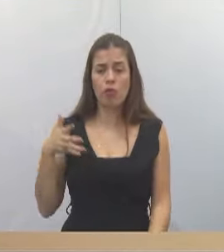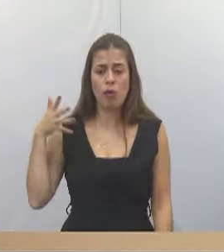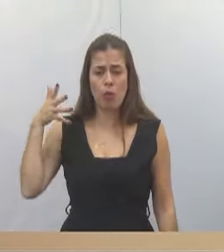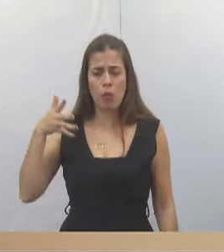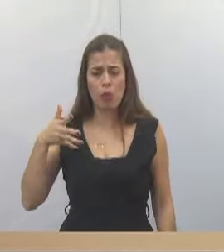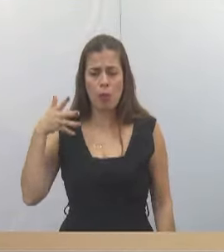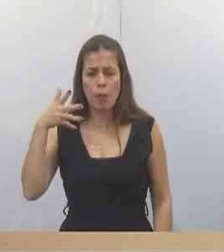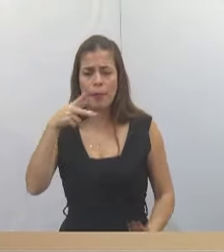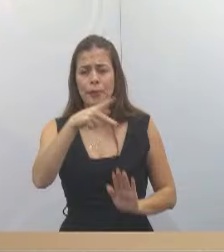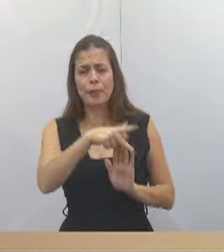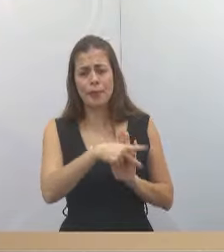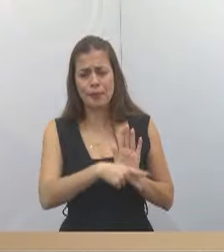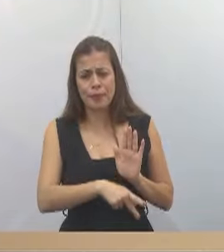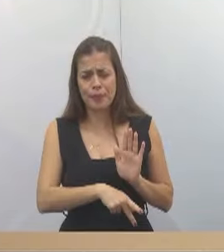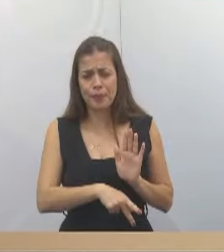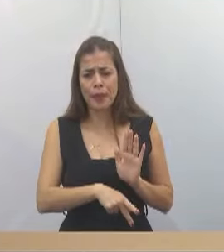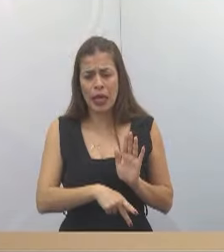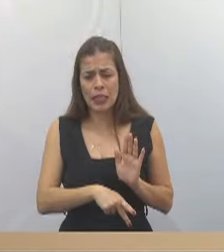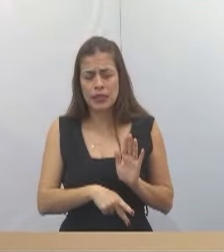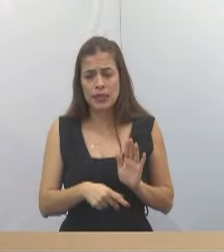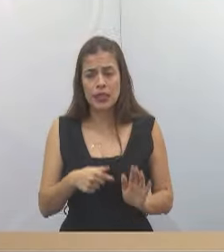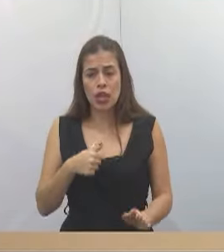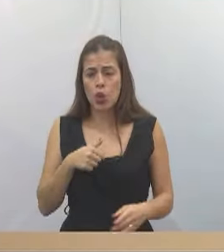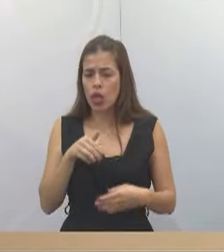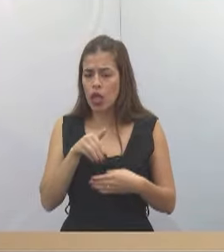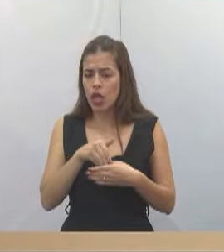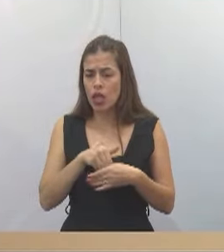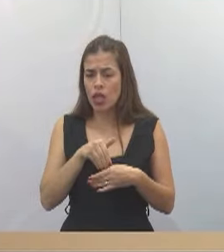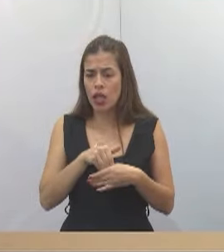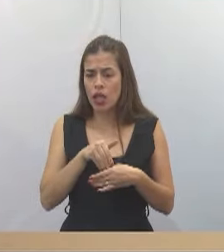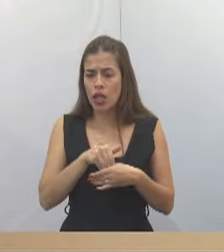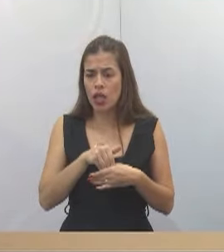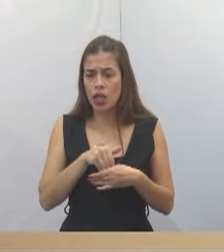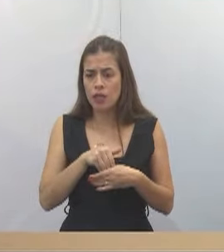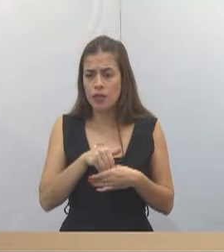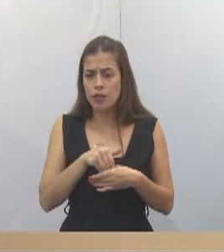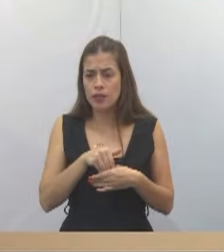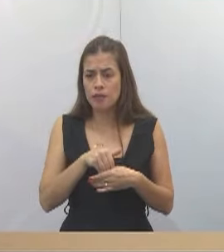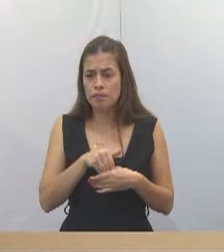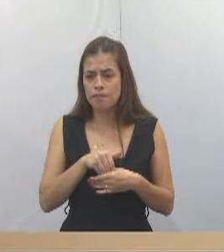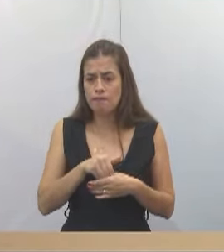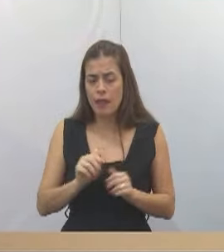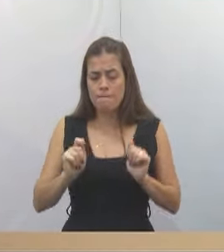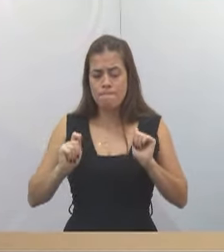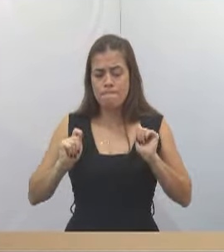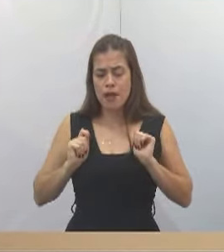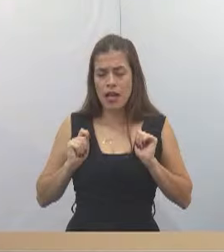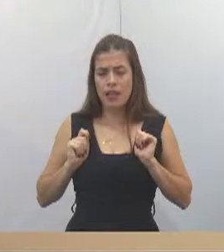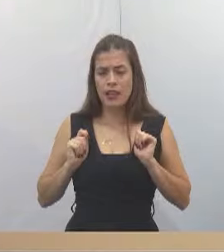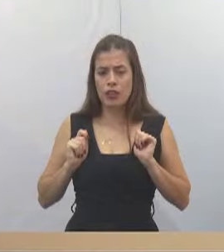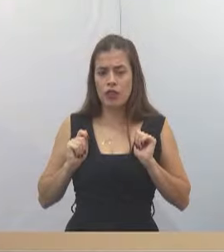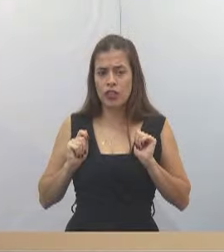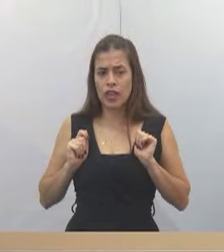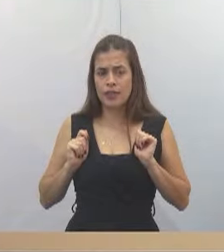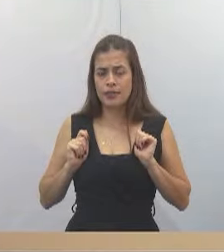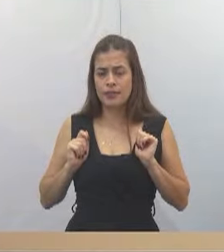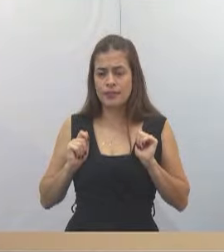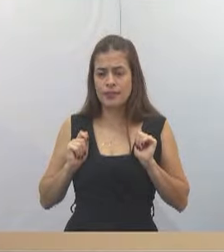projeto já. Se tem uma coisa que eu não vou votar, é obter voto. Mas